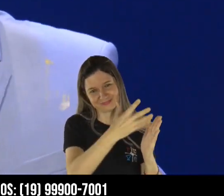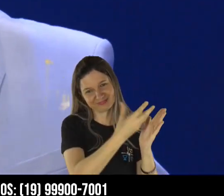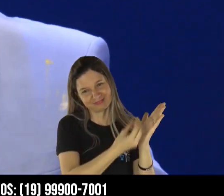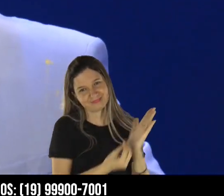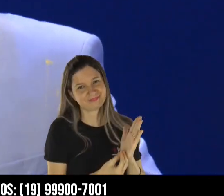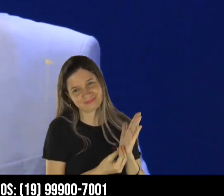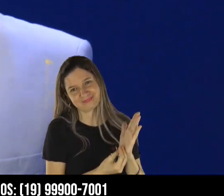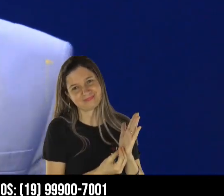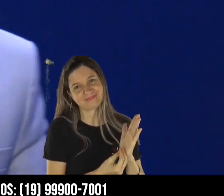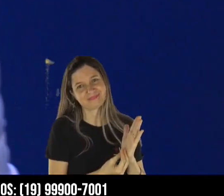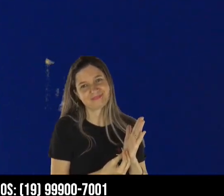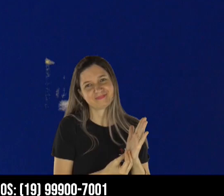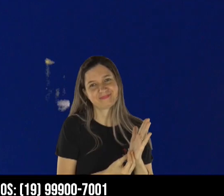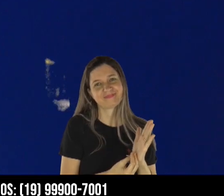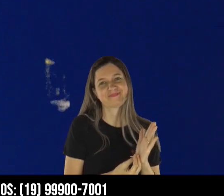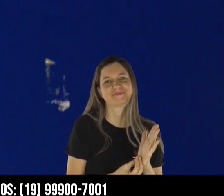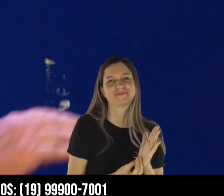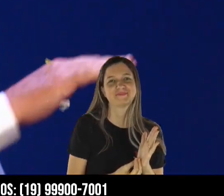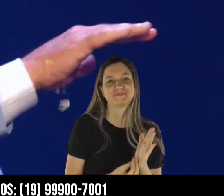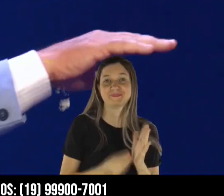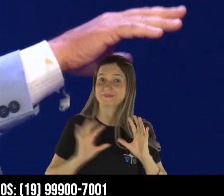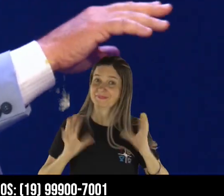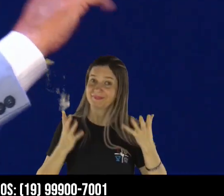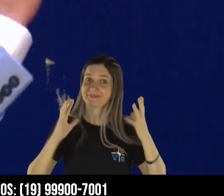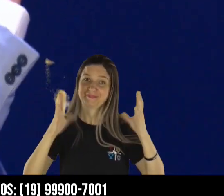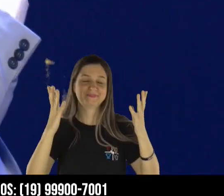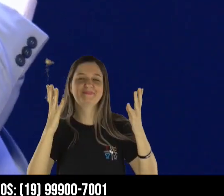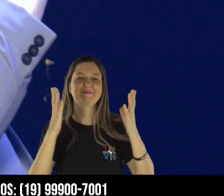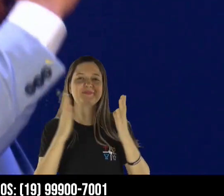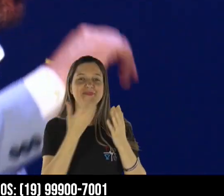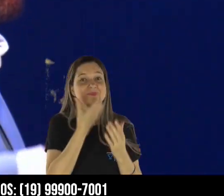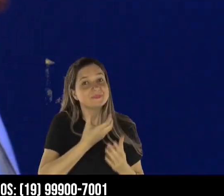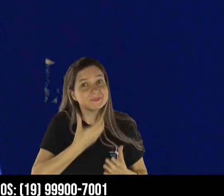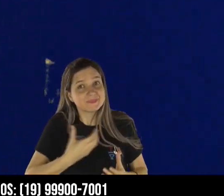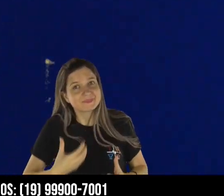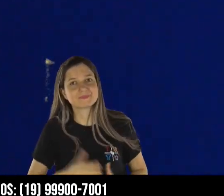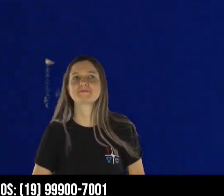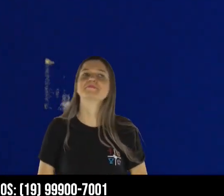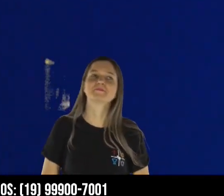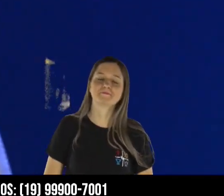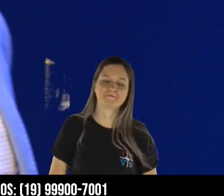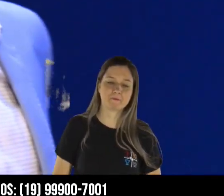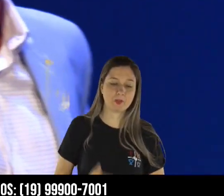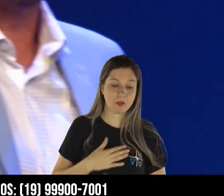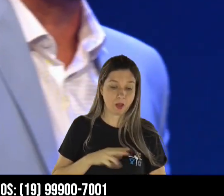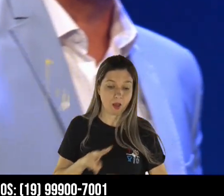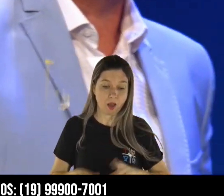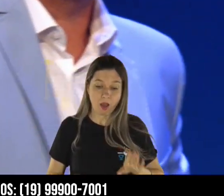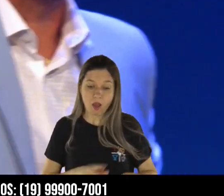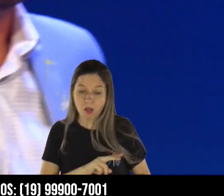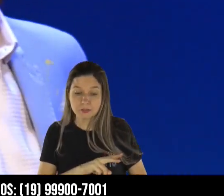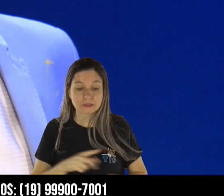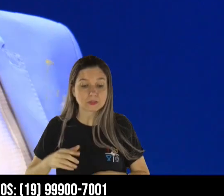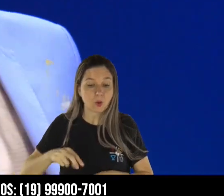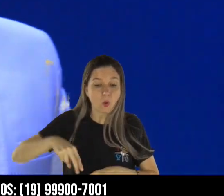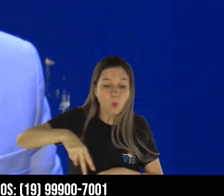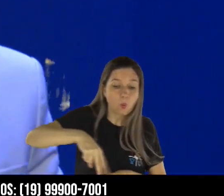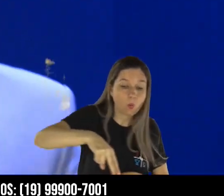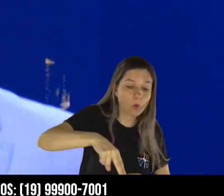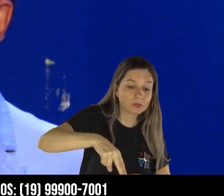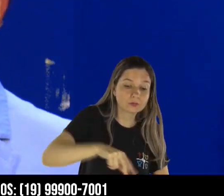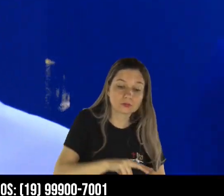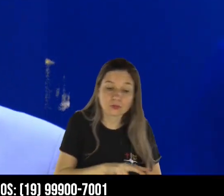comemorando Natal, né? E a gente passa e vê, por exemplo, um presépio. Aí você vê